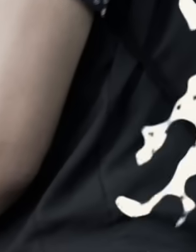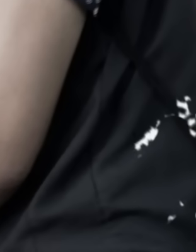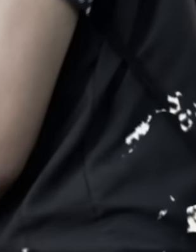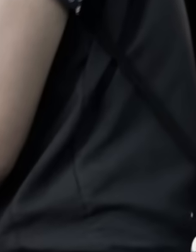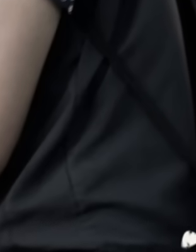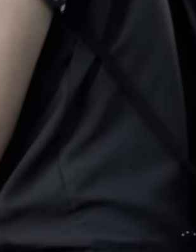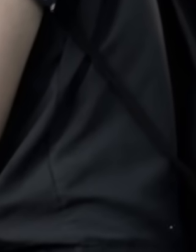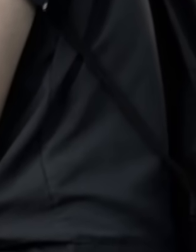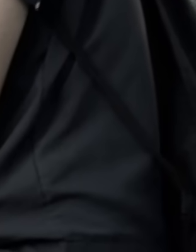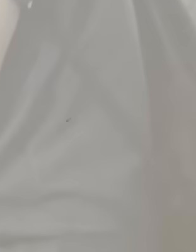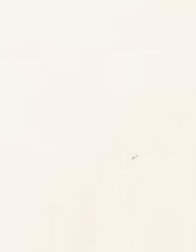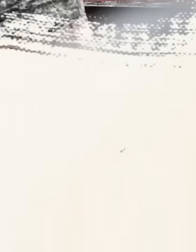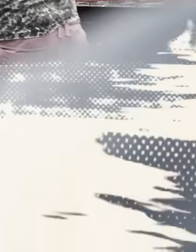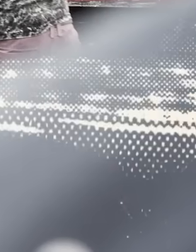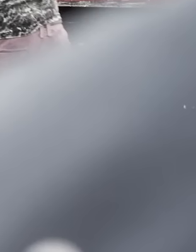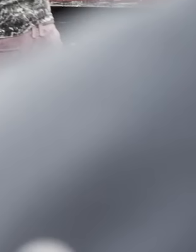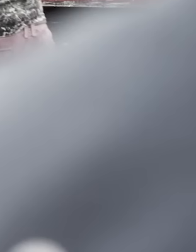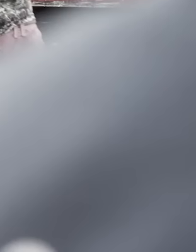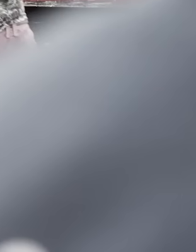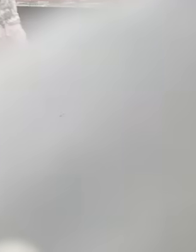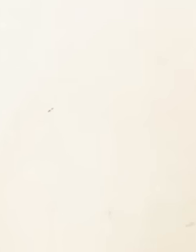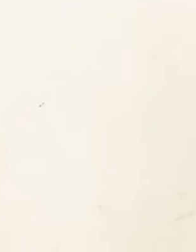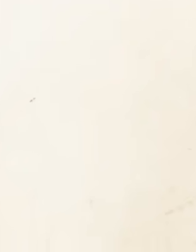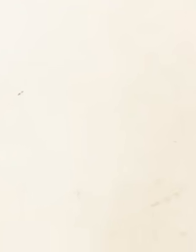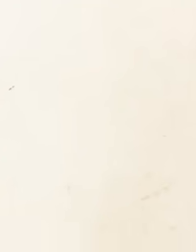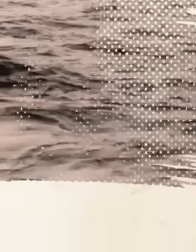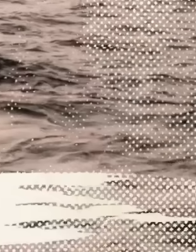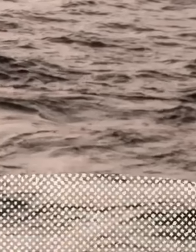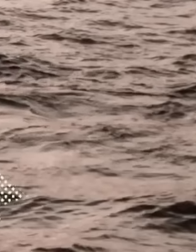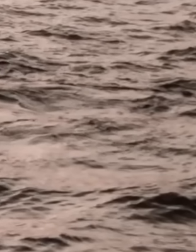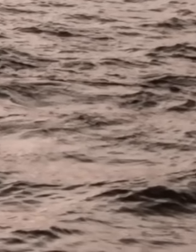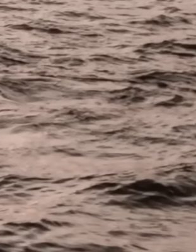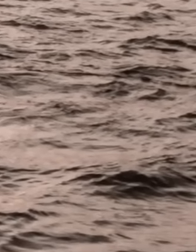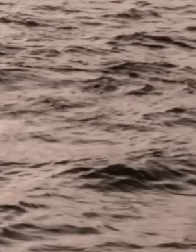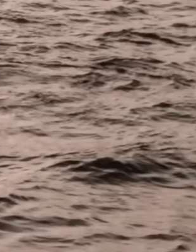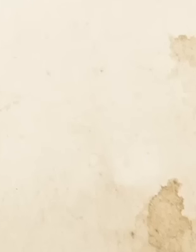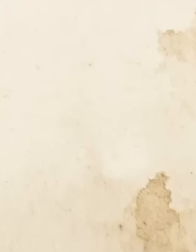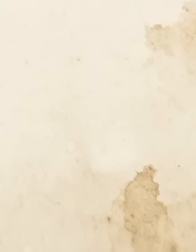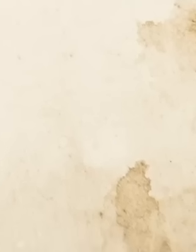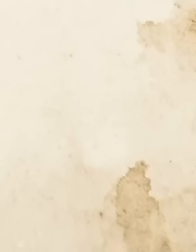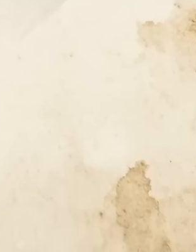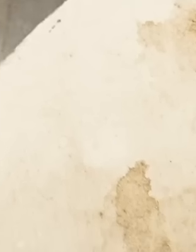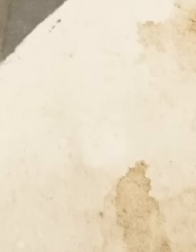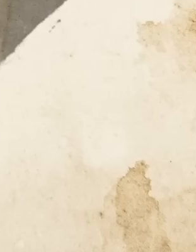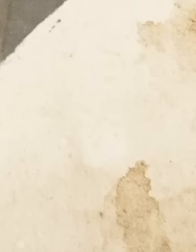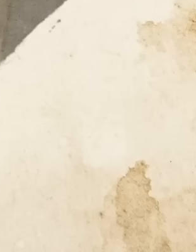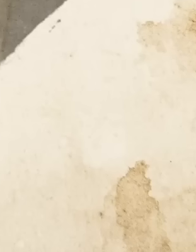Música